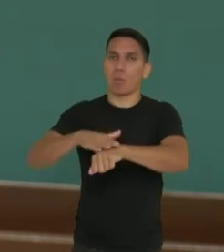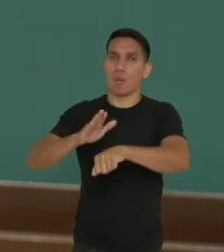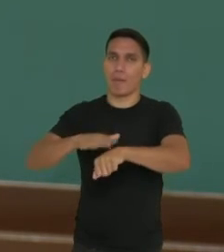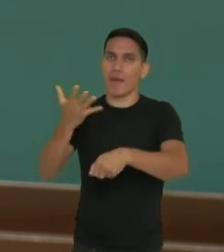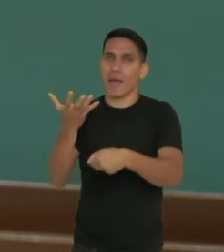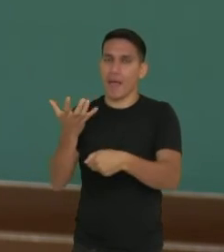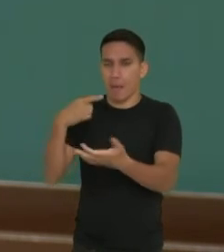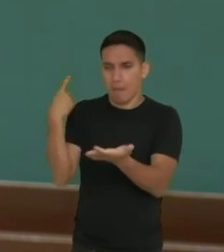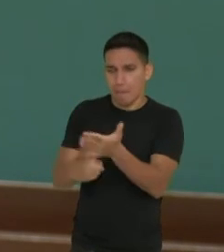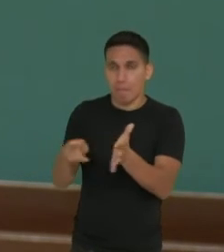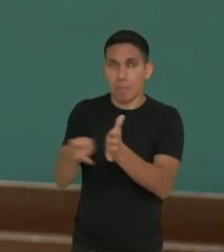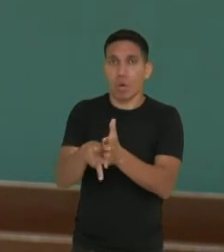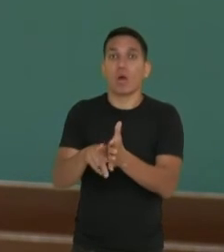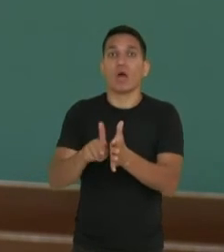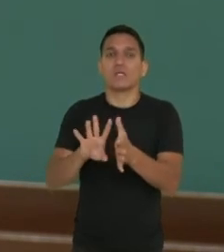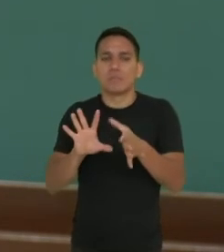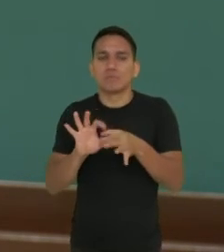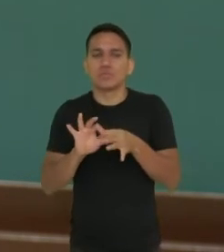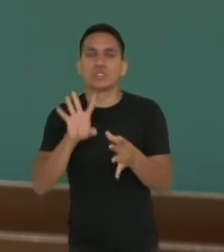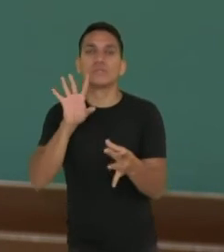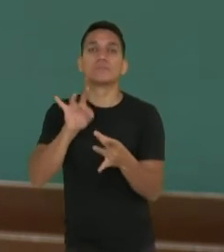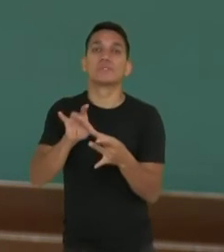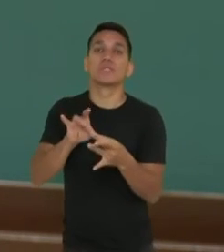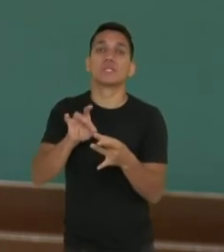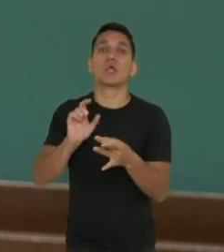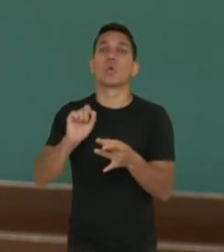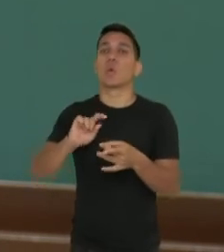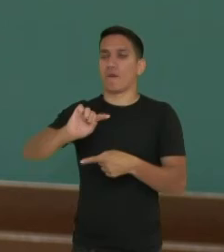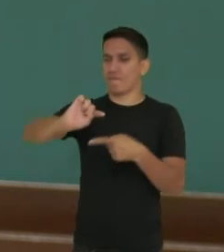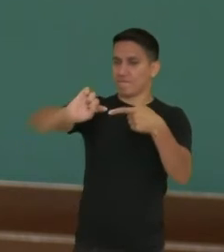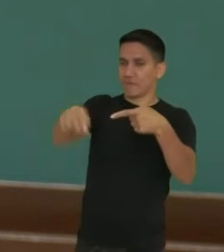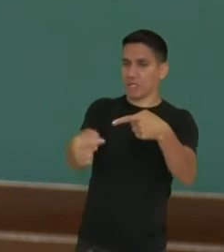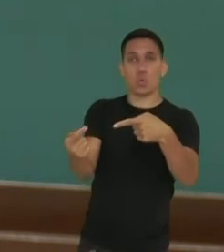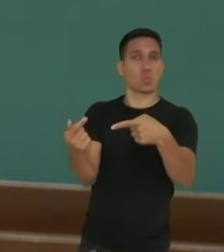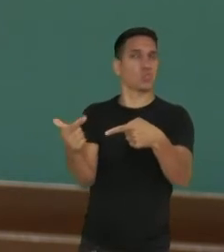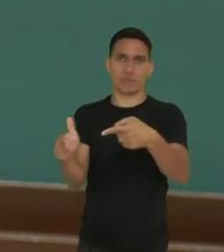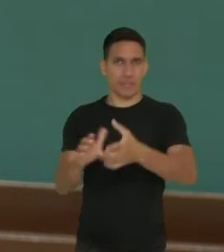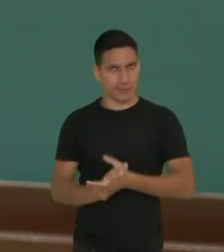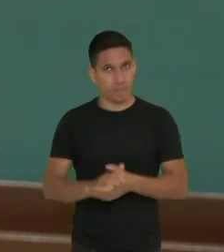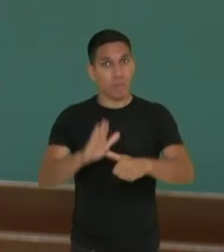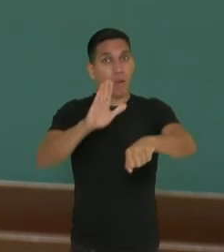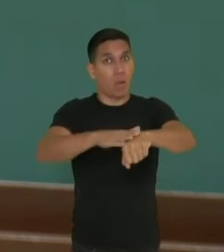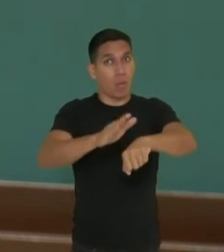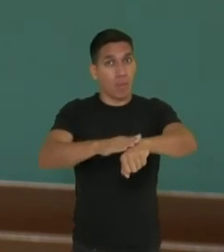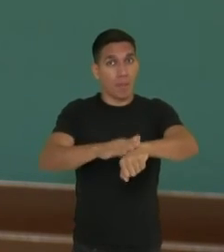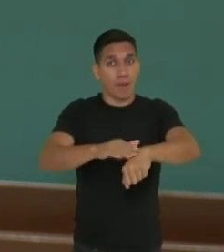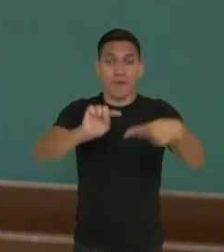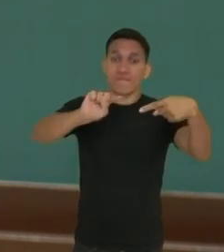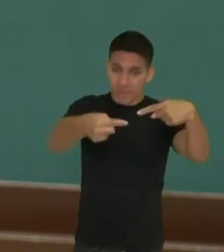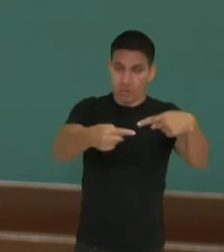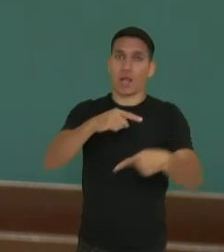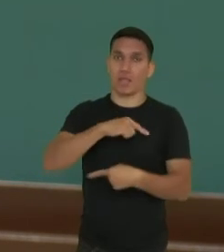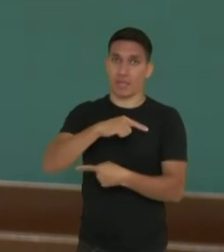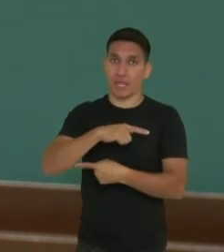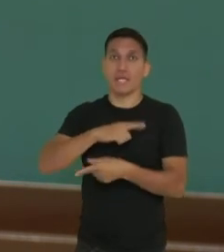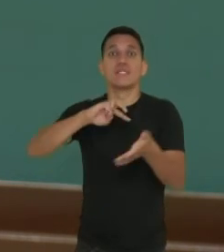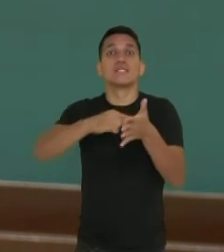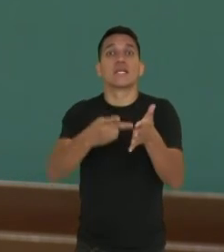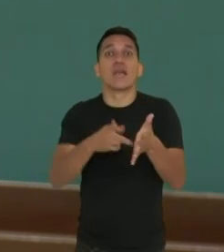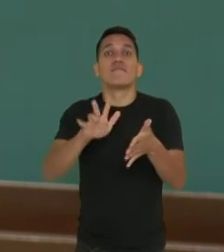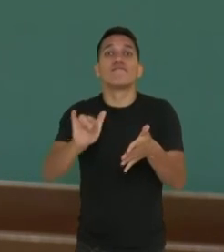uma ideia, ou seja, especificar, não aparece vírgulas. Quando eu vou explicar, deixar